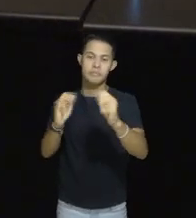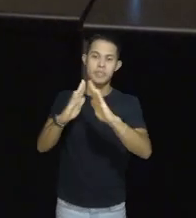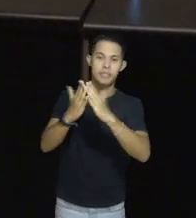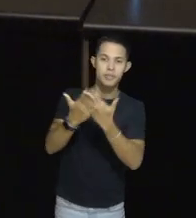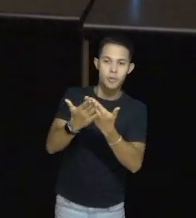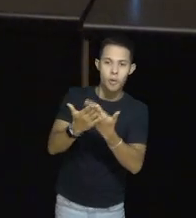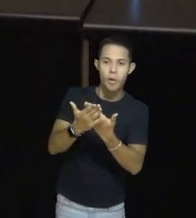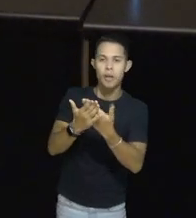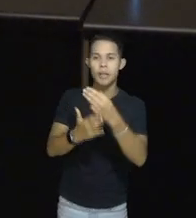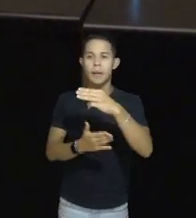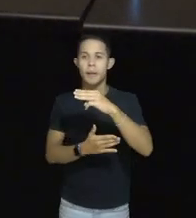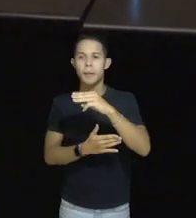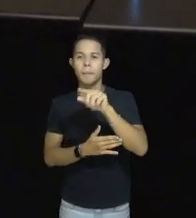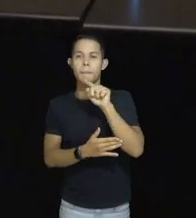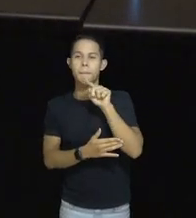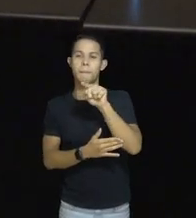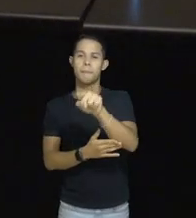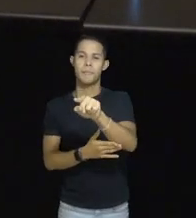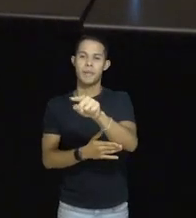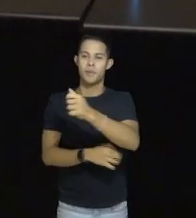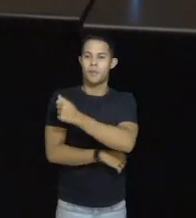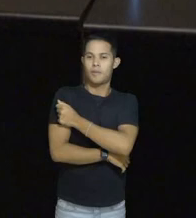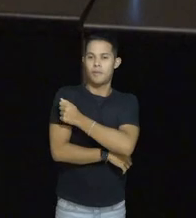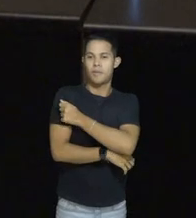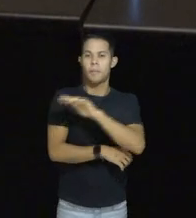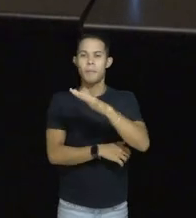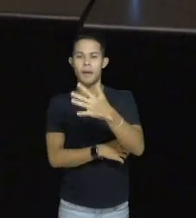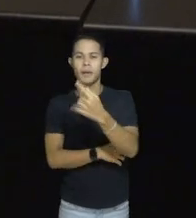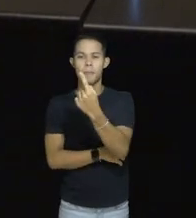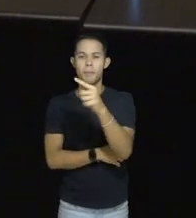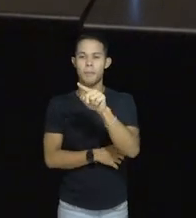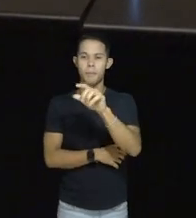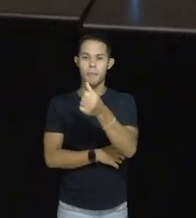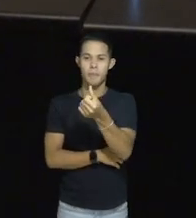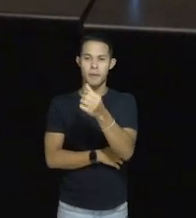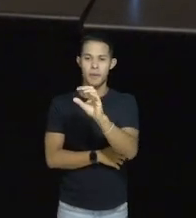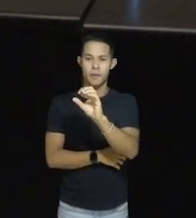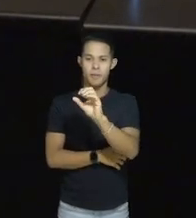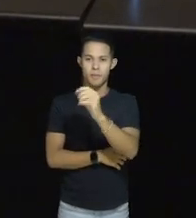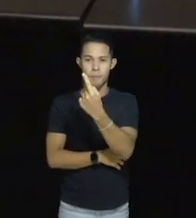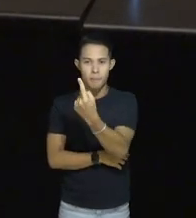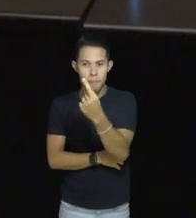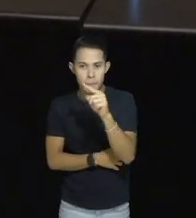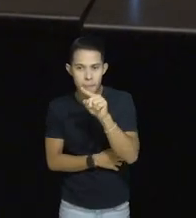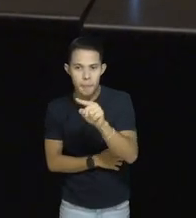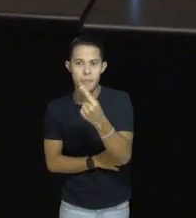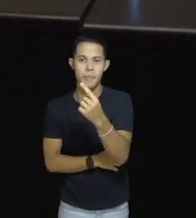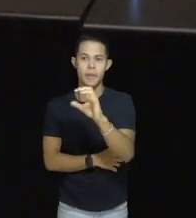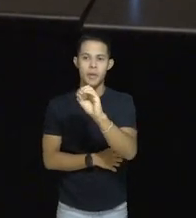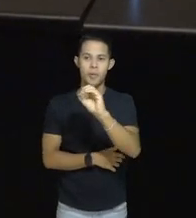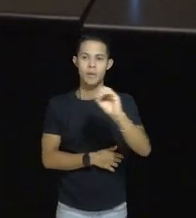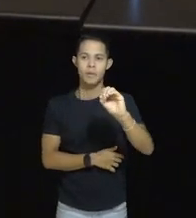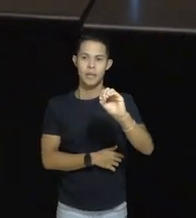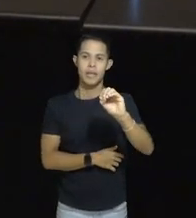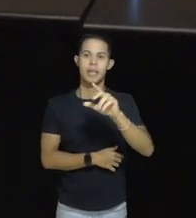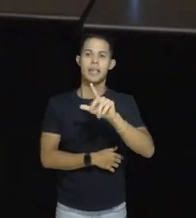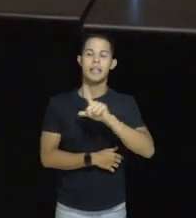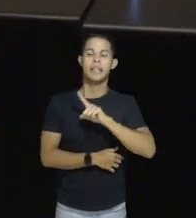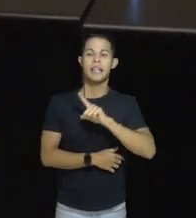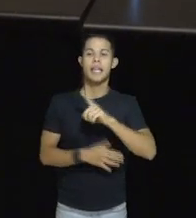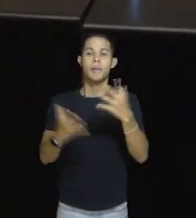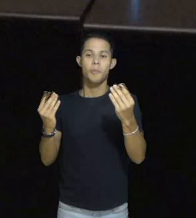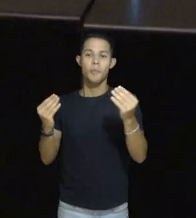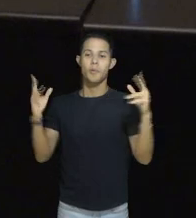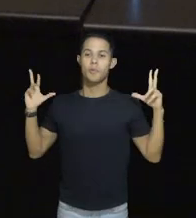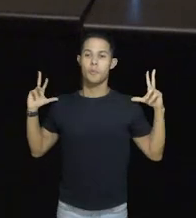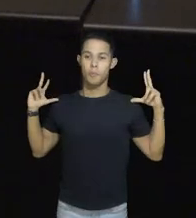rede estadual e municipal do município, a gente transporta em torno de 1.100, usam transporte escolar. Então, a gente tem muito motorista e muito carro. Então, a gente não deixa